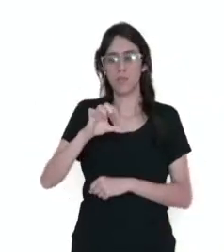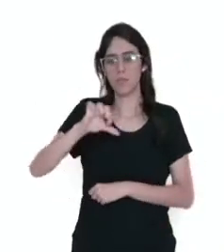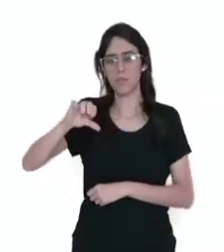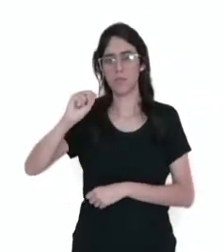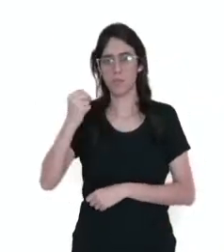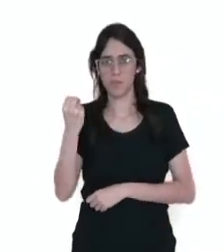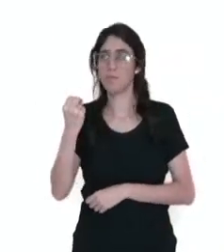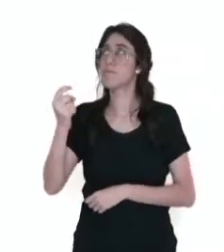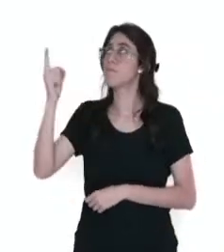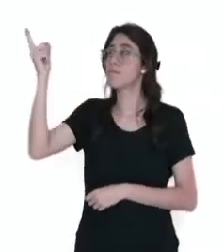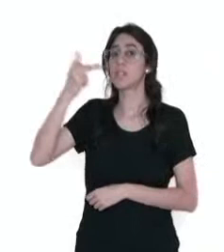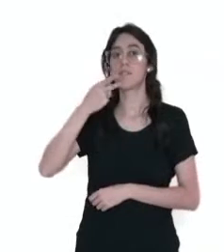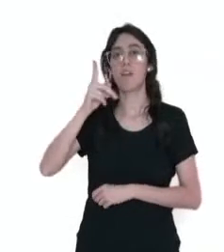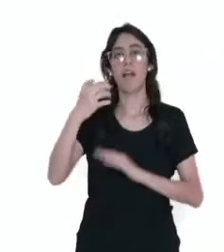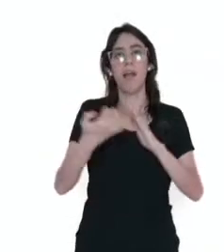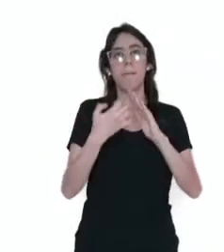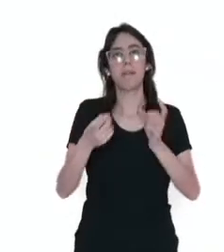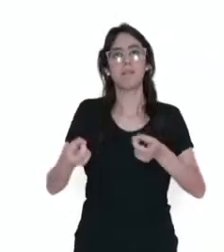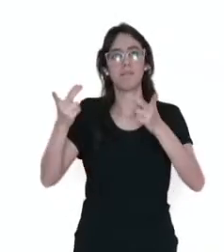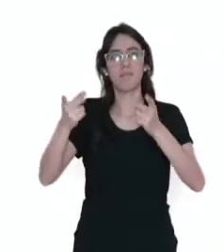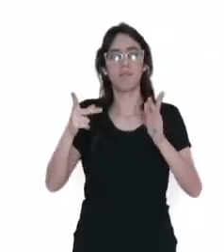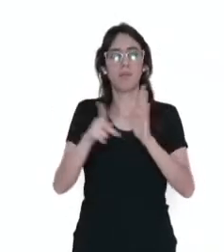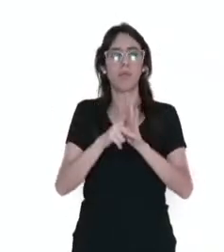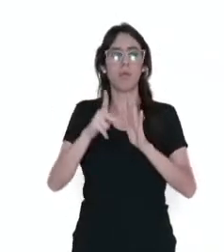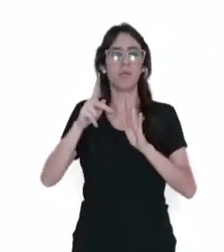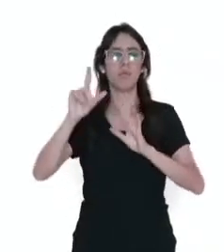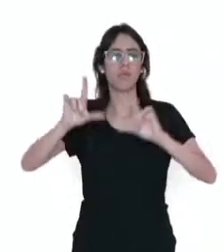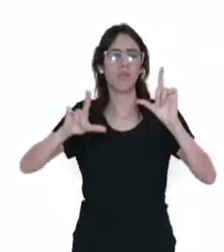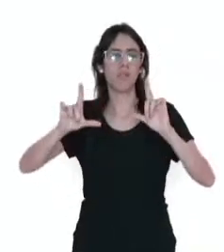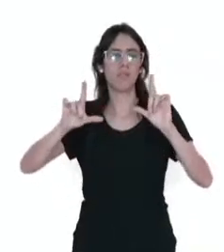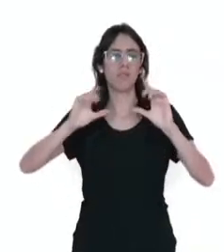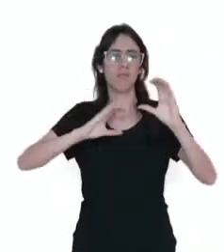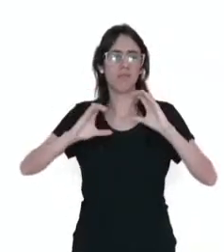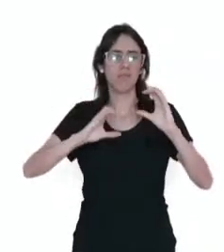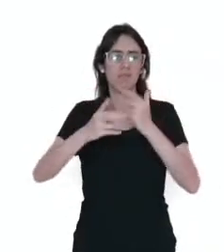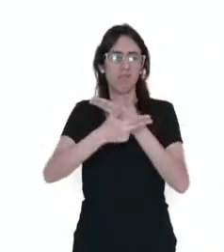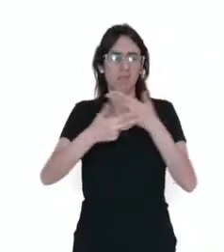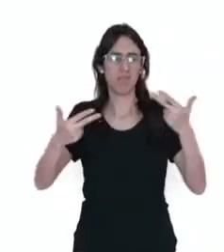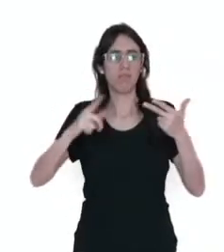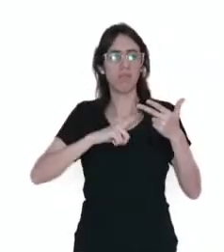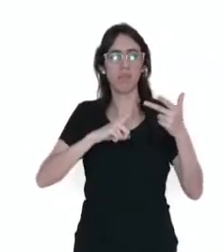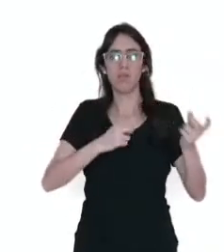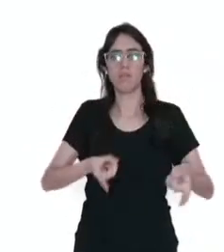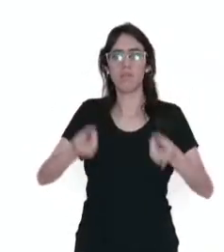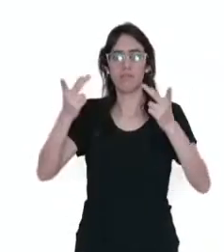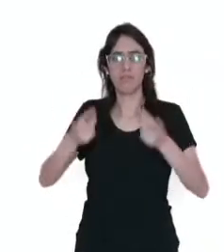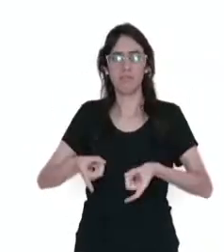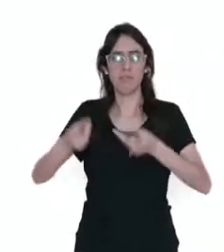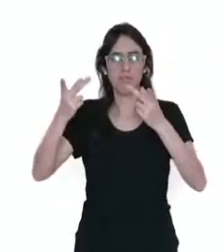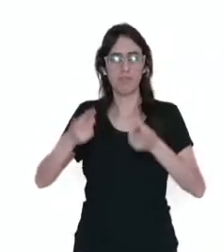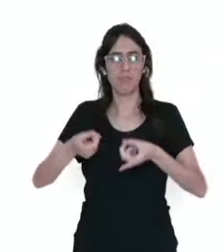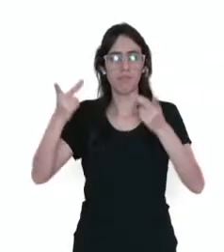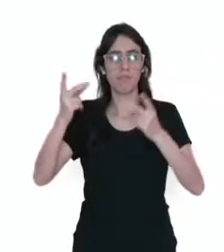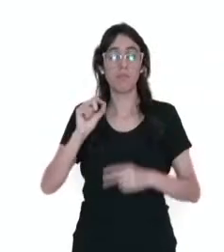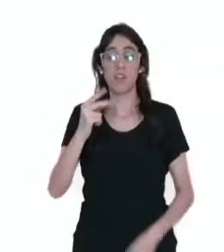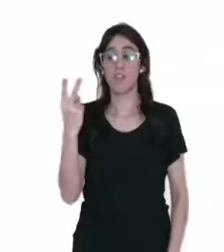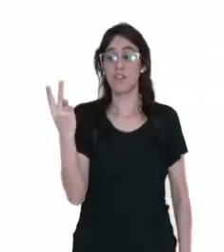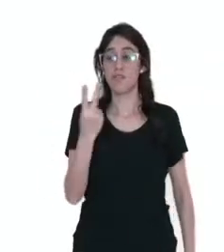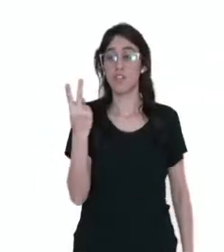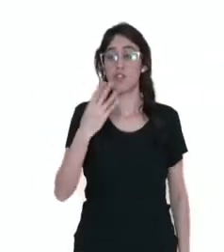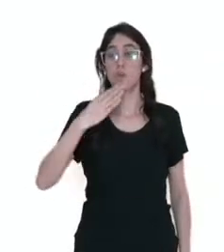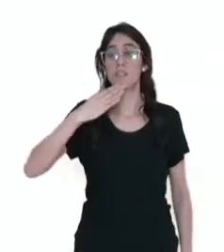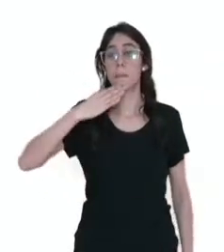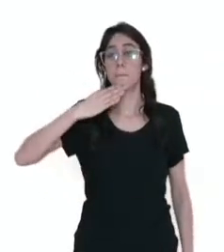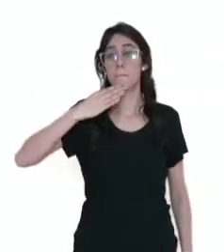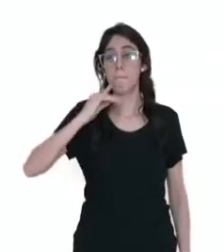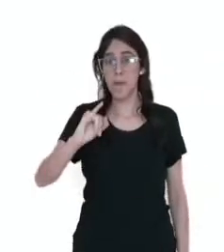tratando da privatização das empresas de telecomunicações. Teles são privatizadas por 22 bilhões e o ágio,